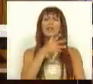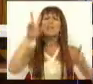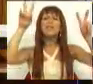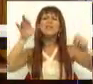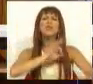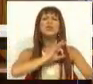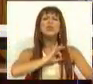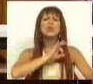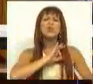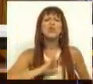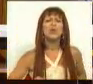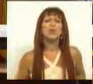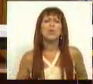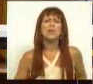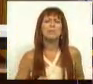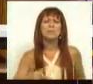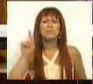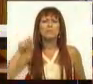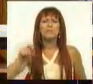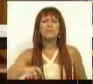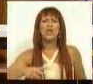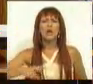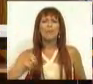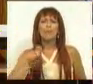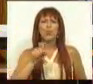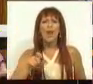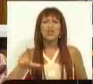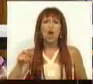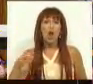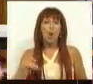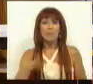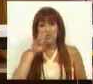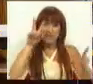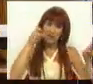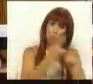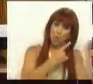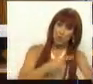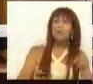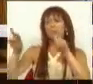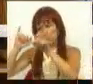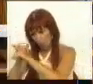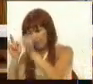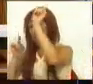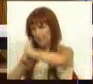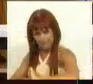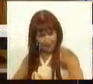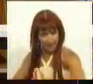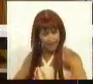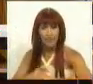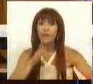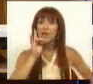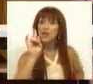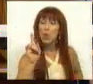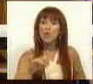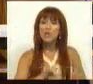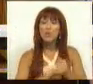Senhor Desembargador Moraes Lopes. Ora, se cita para umas coisas, conviria que citasse para outras. E que diz a